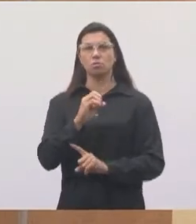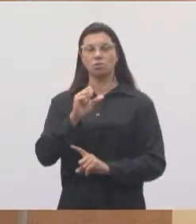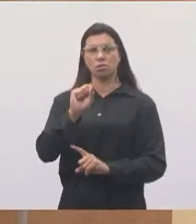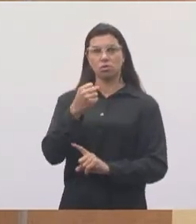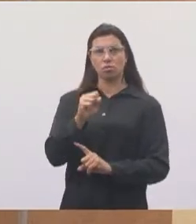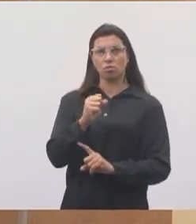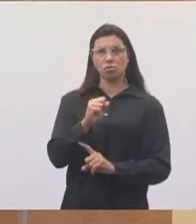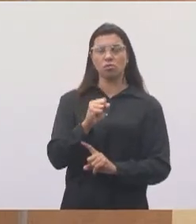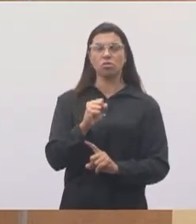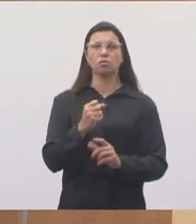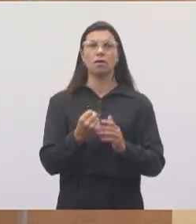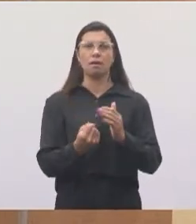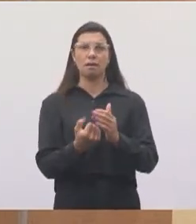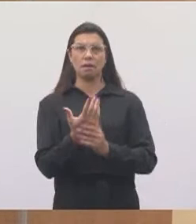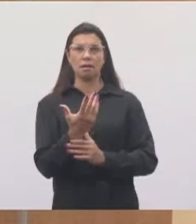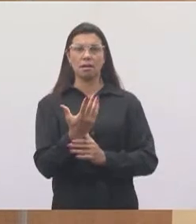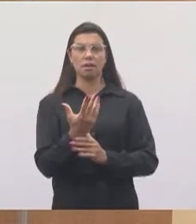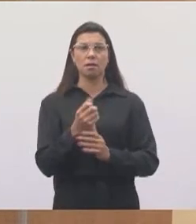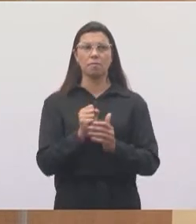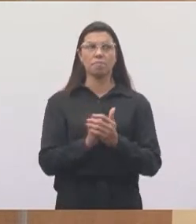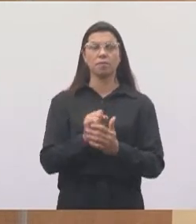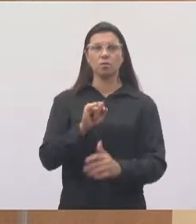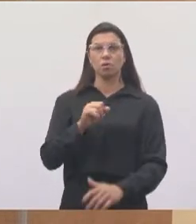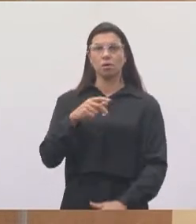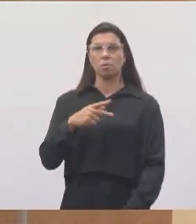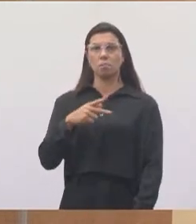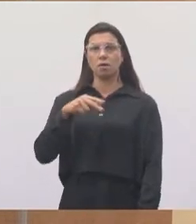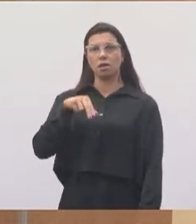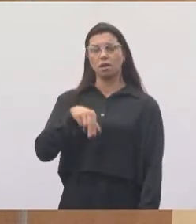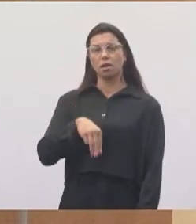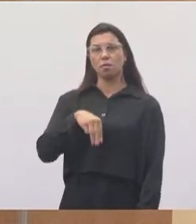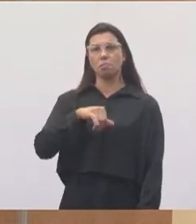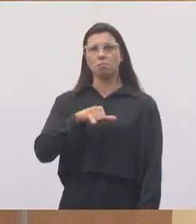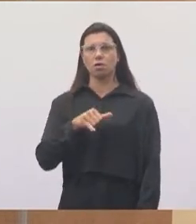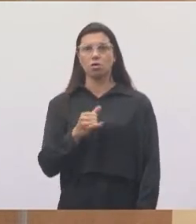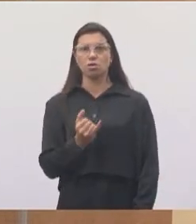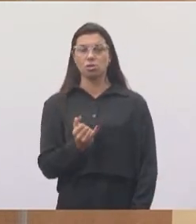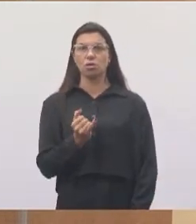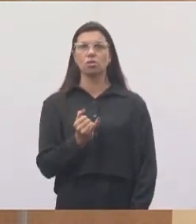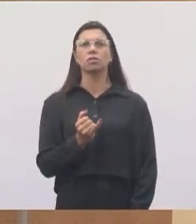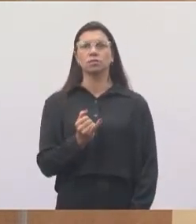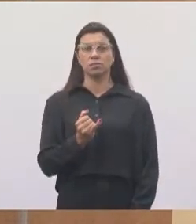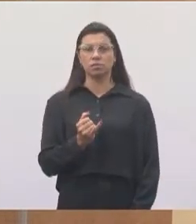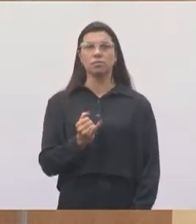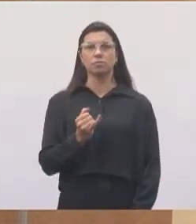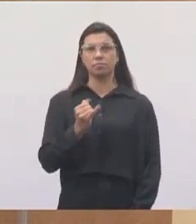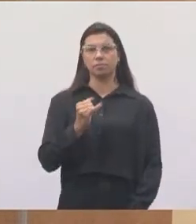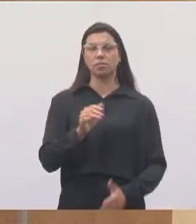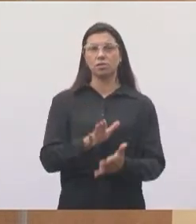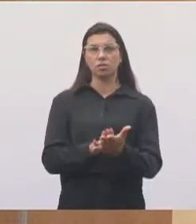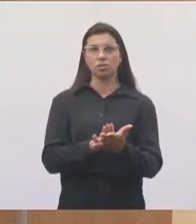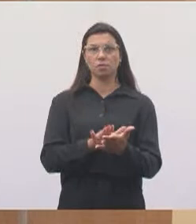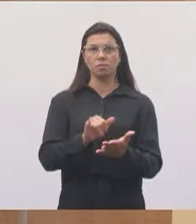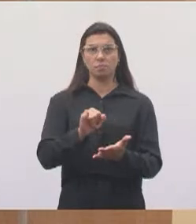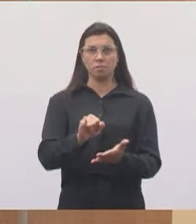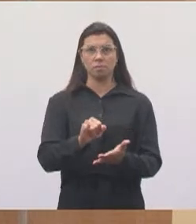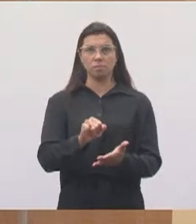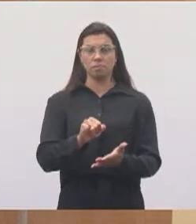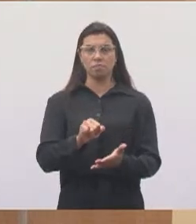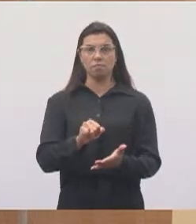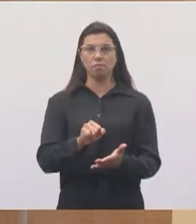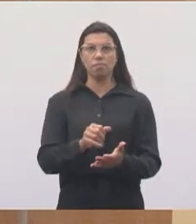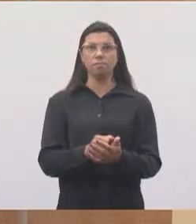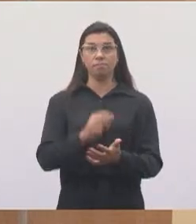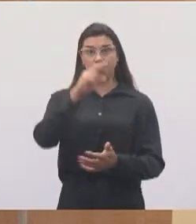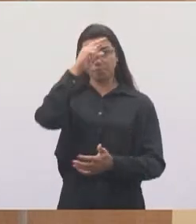de custeio do regimento da Previdência Social do município público do município de Jacareí.